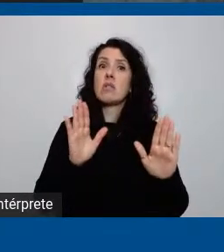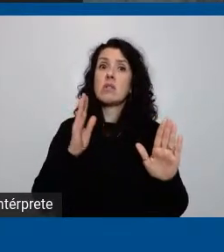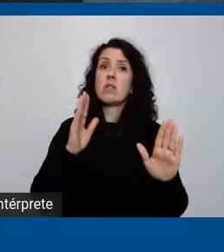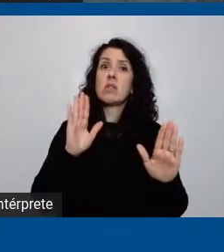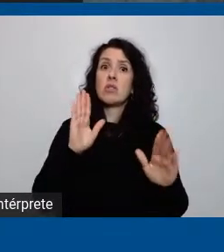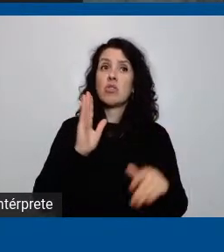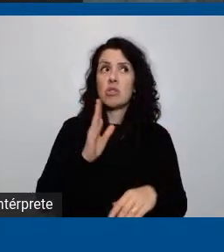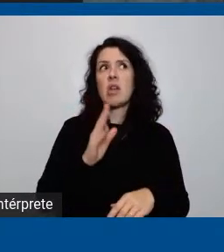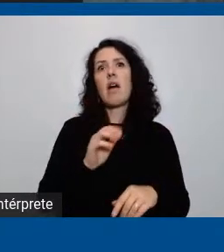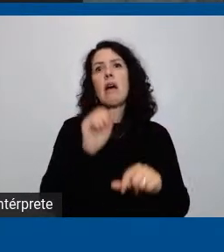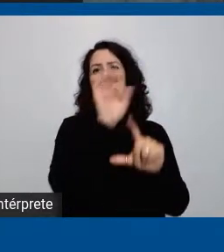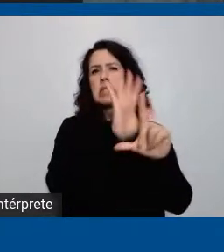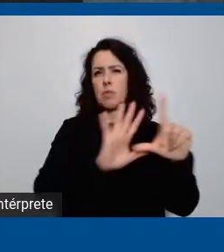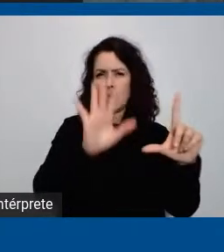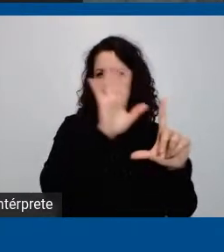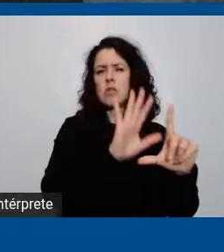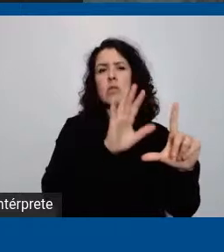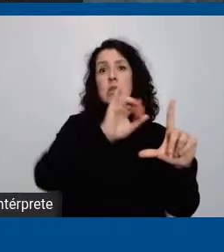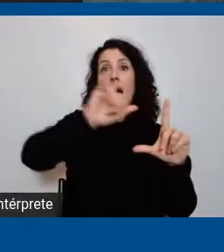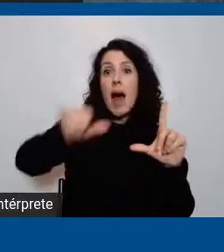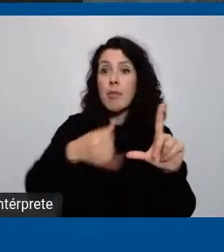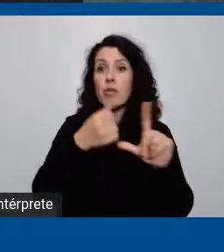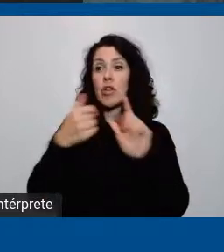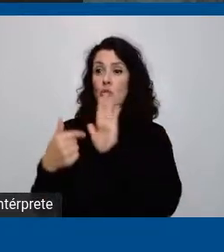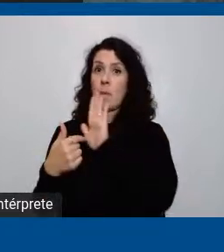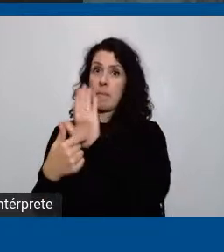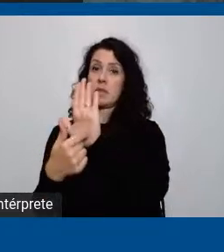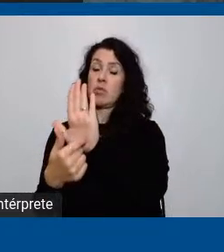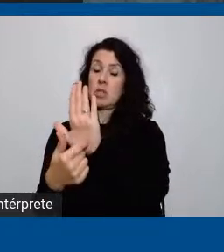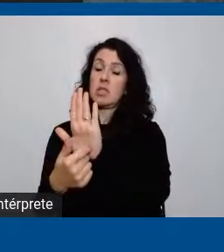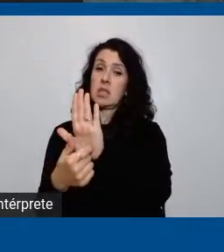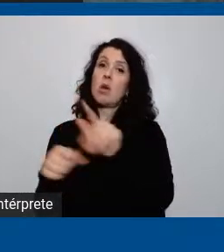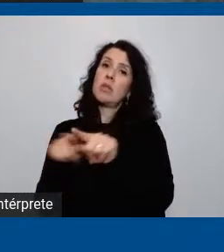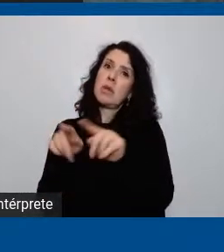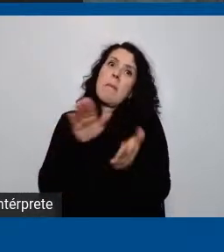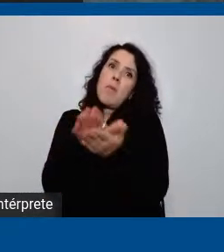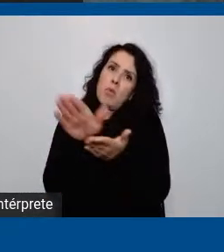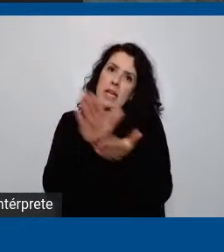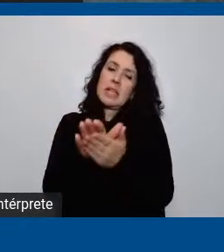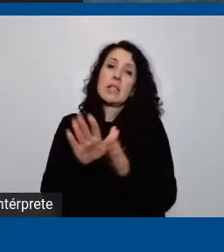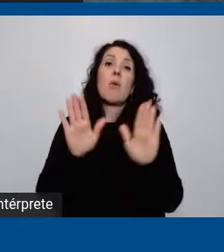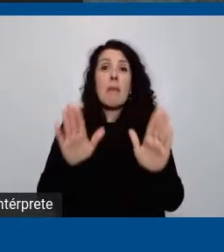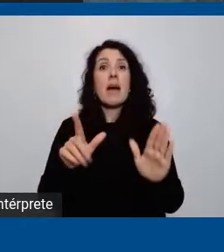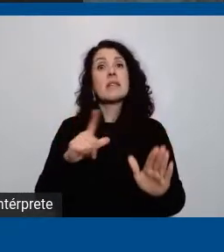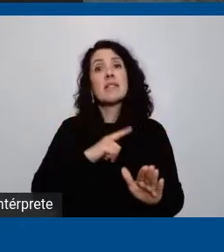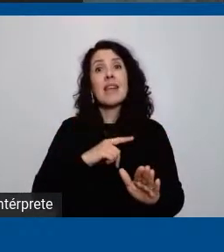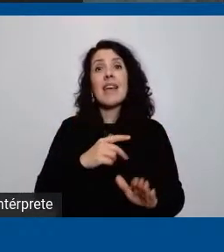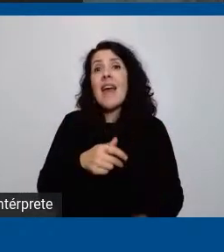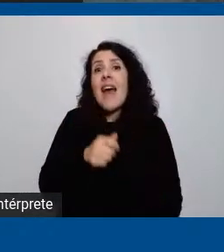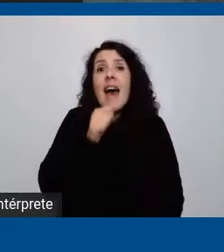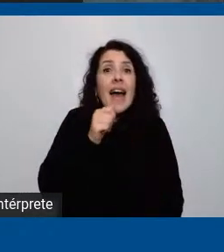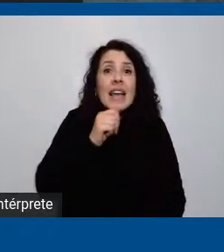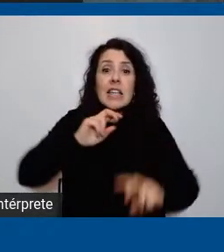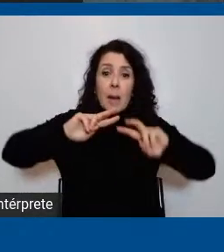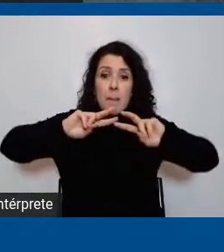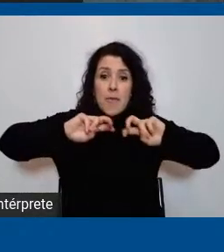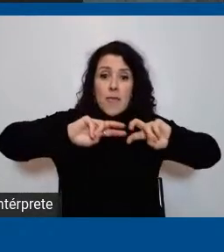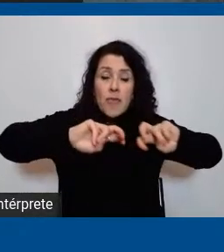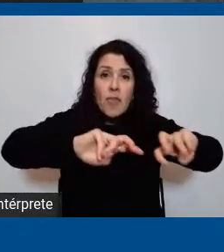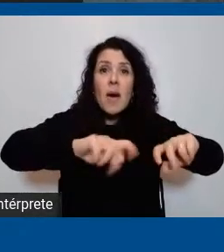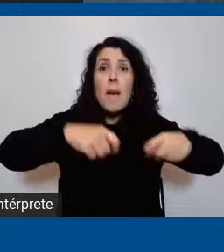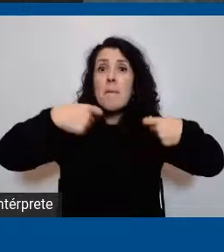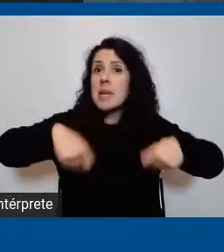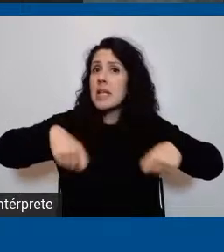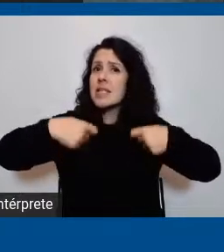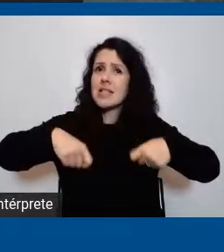fotos em exposições e publicações, mas eu acho que a gente tem muito para desbravar ainda nesse fundo, e acho que